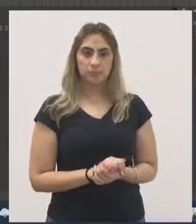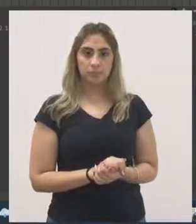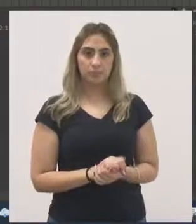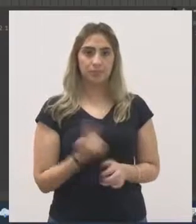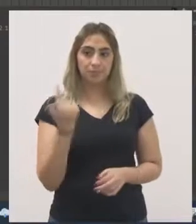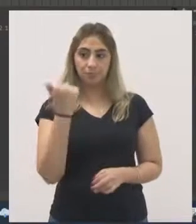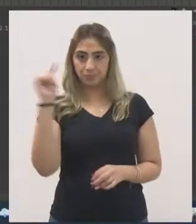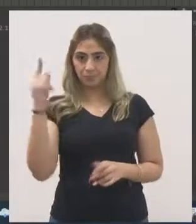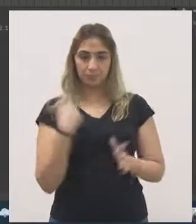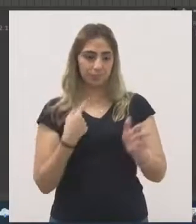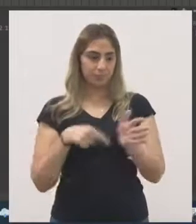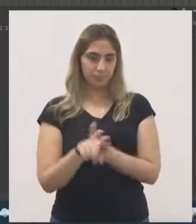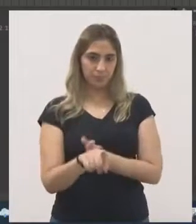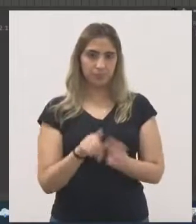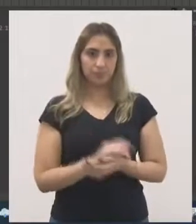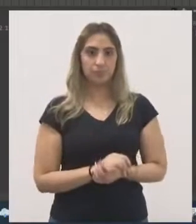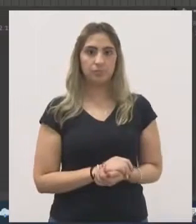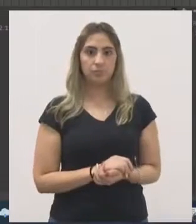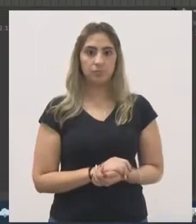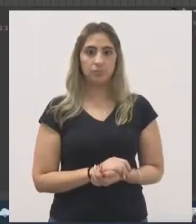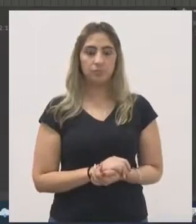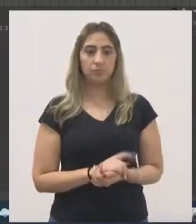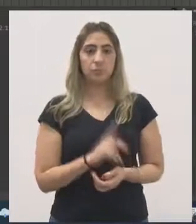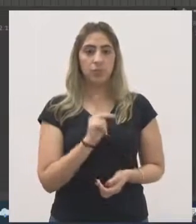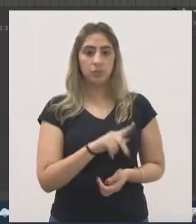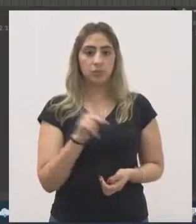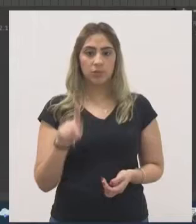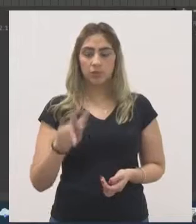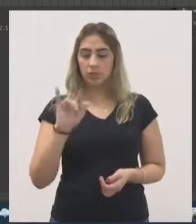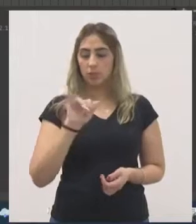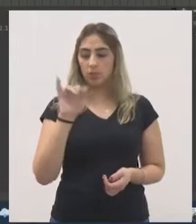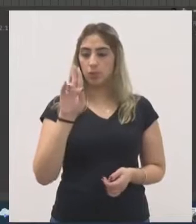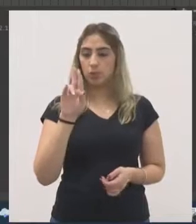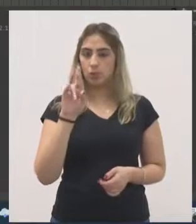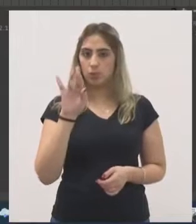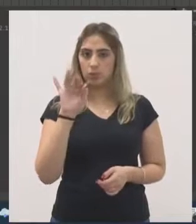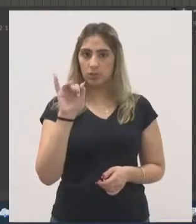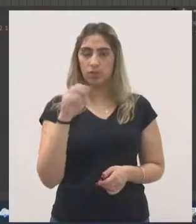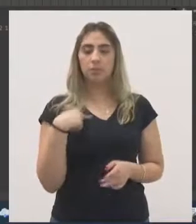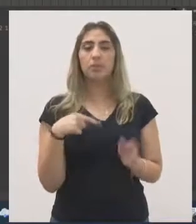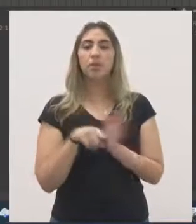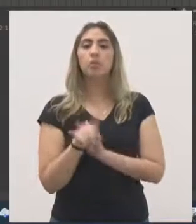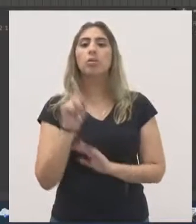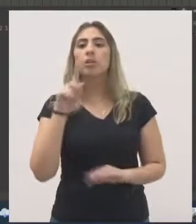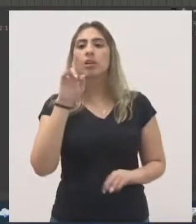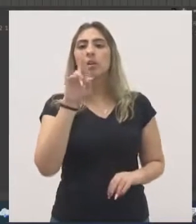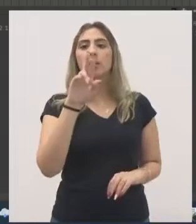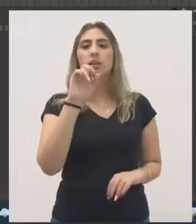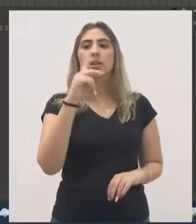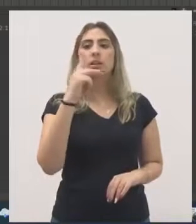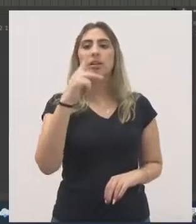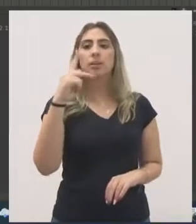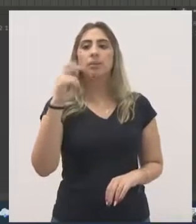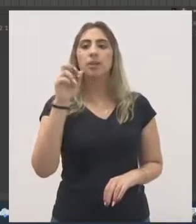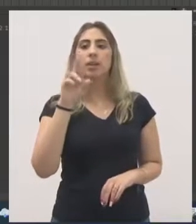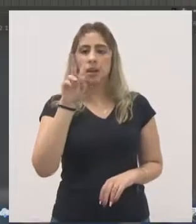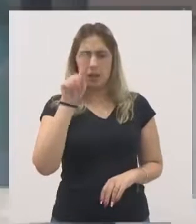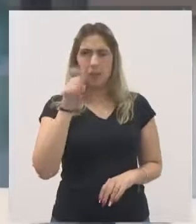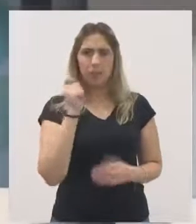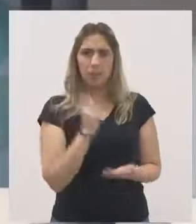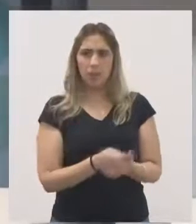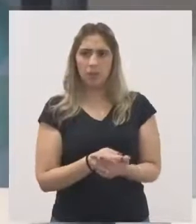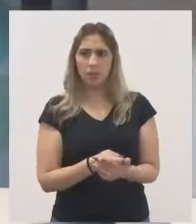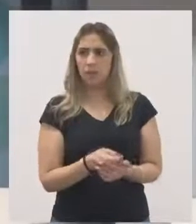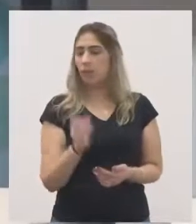Próxima pergunta. O professor Yuri e outras pessoas perguntam se o Reaper é pago. O Reaper